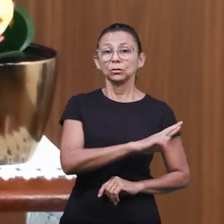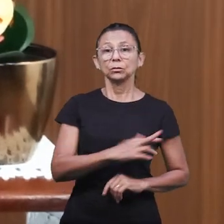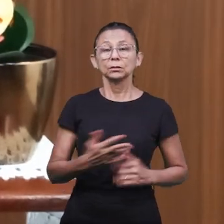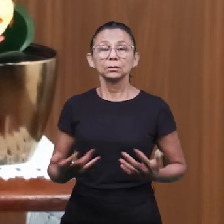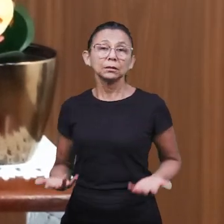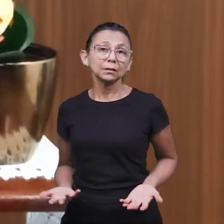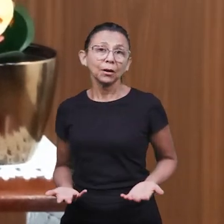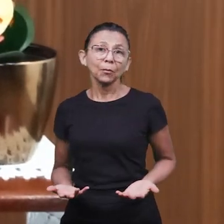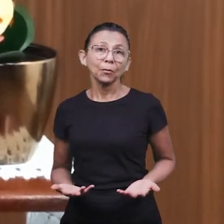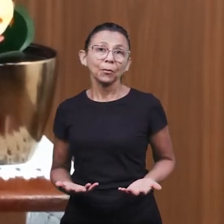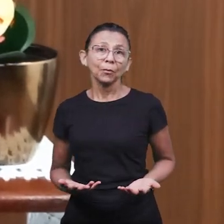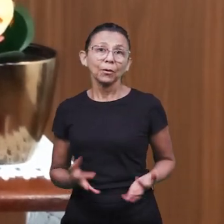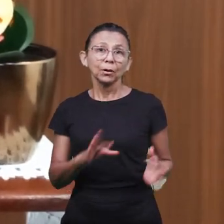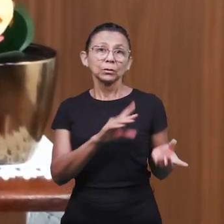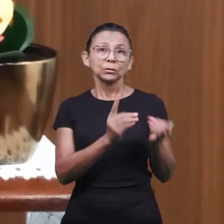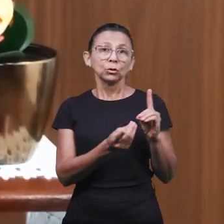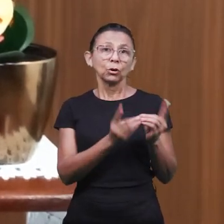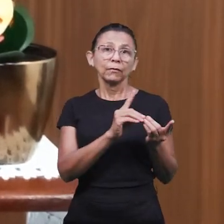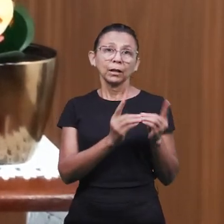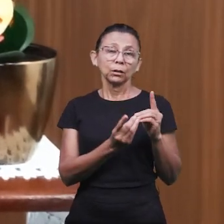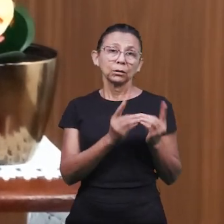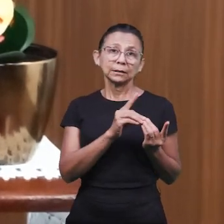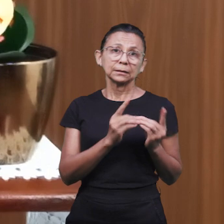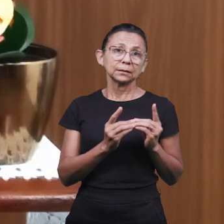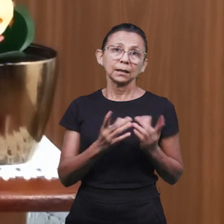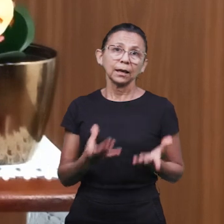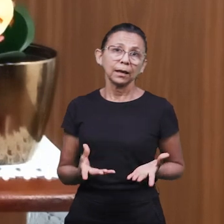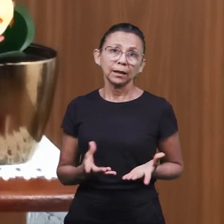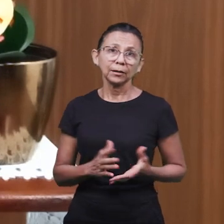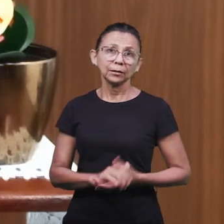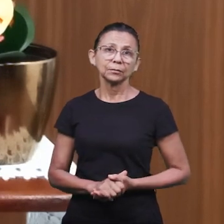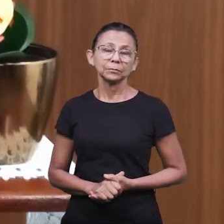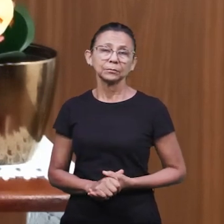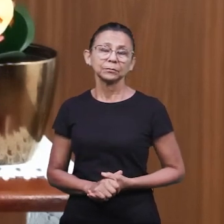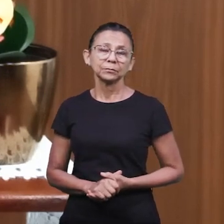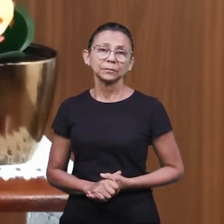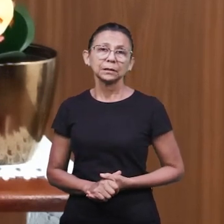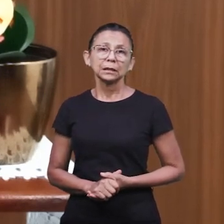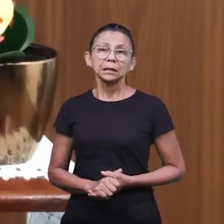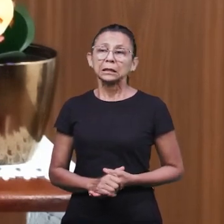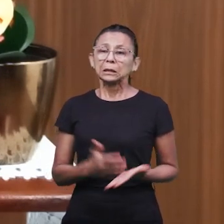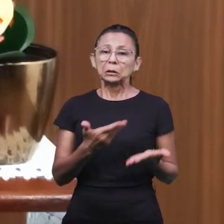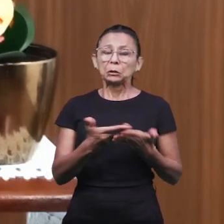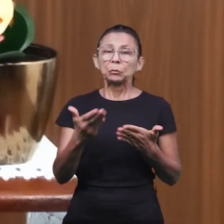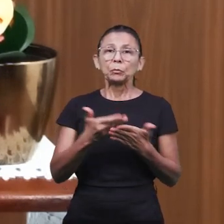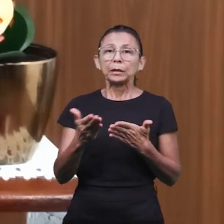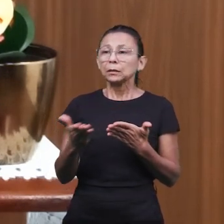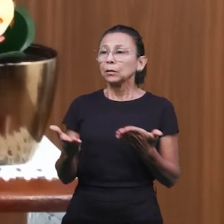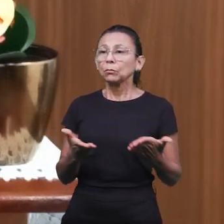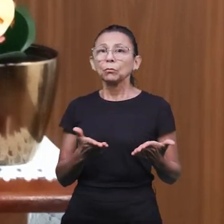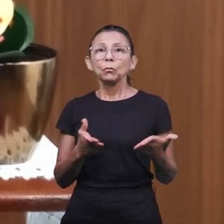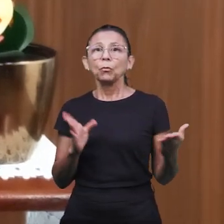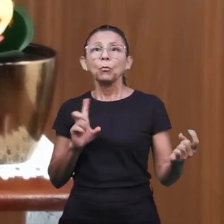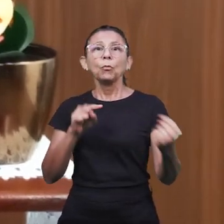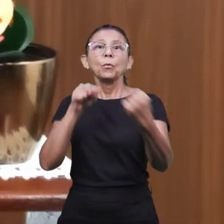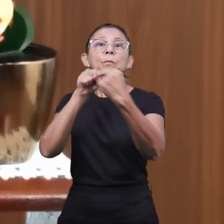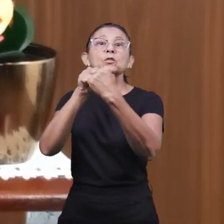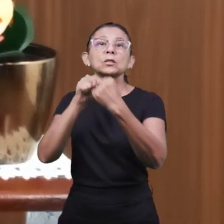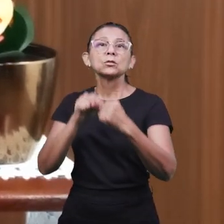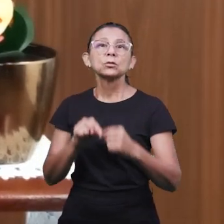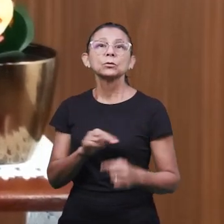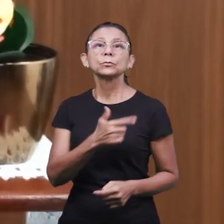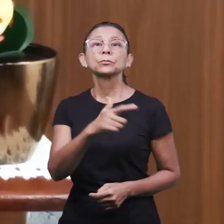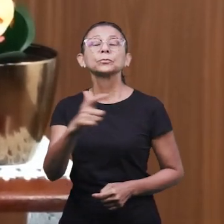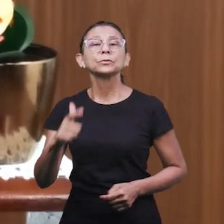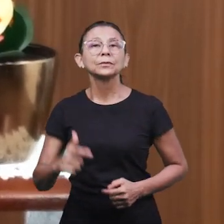ele acabou, ele sucumbiu, ele perdeu o rumo. E por que ele perdeu o rumo? Porque ele não